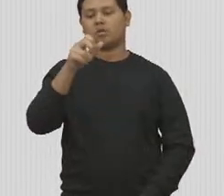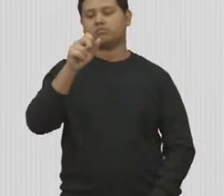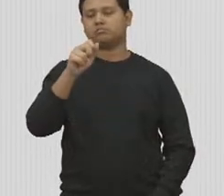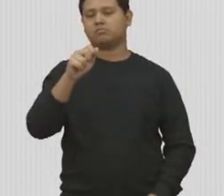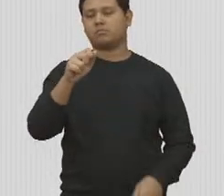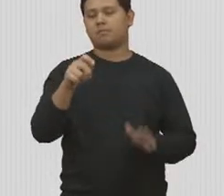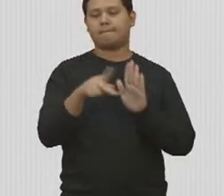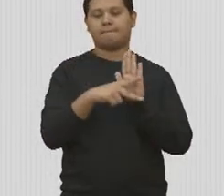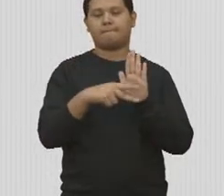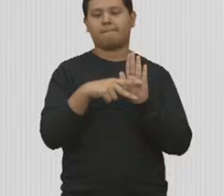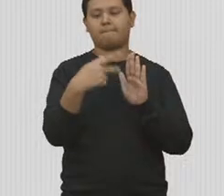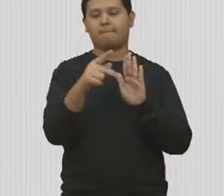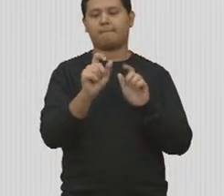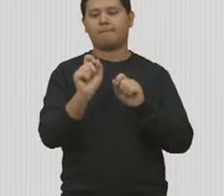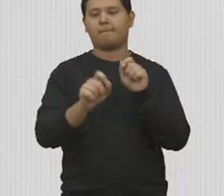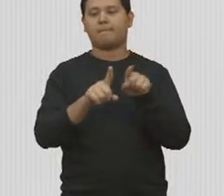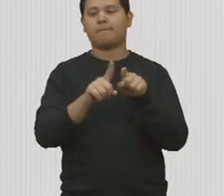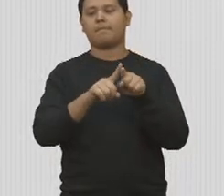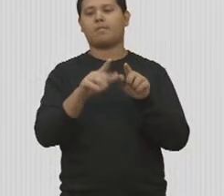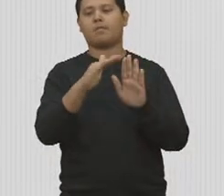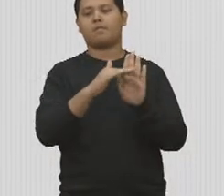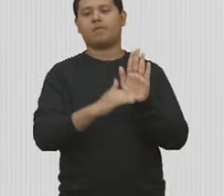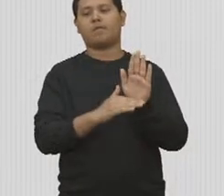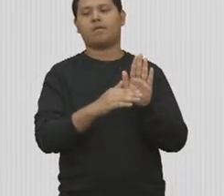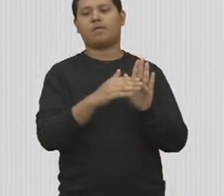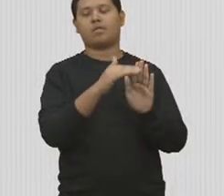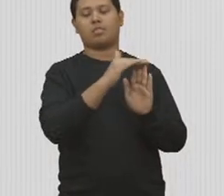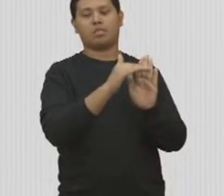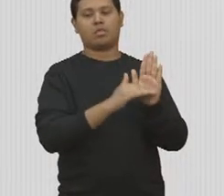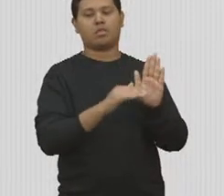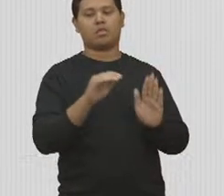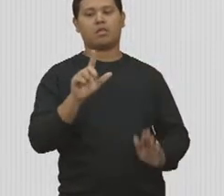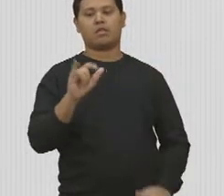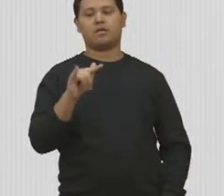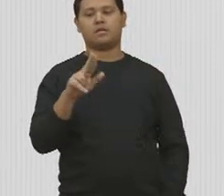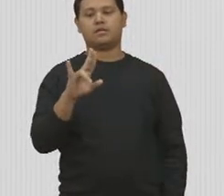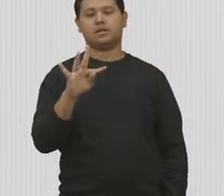base de cálculo é a receita corrente líquida, que está em